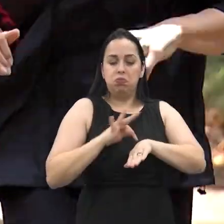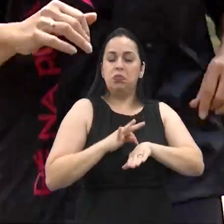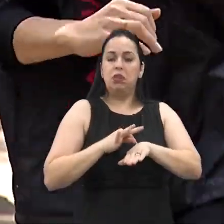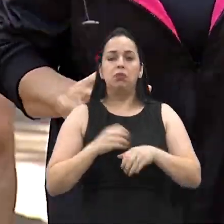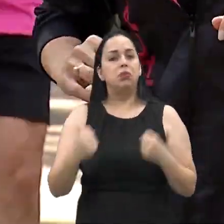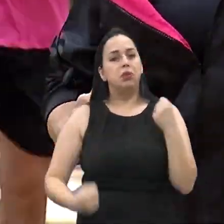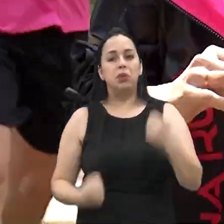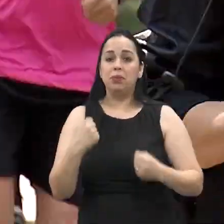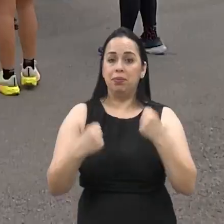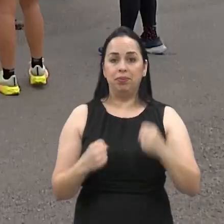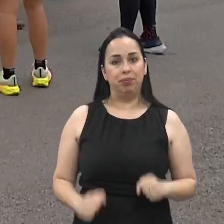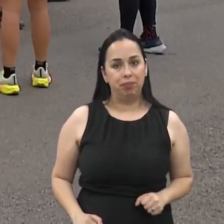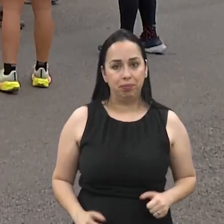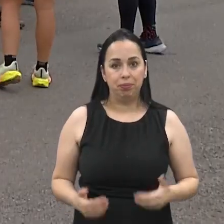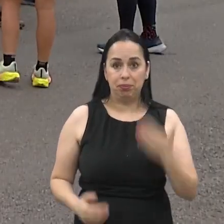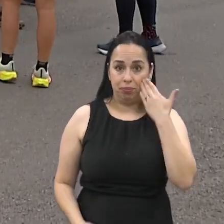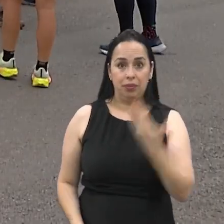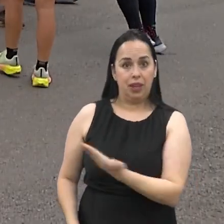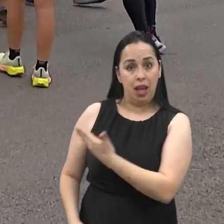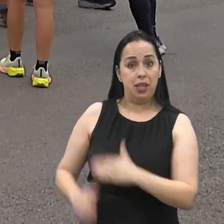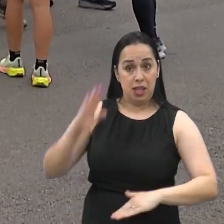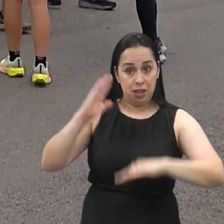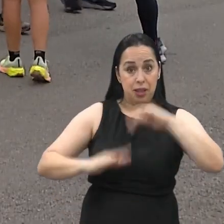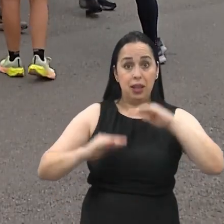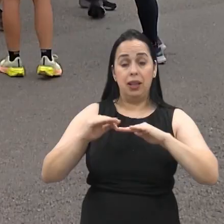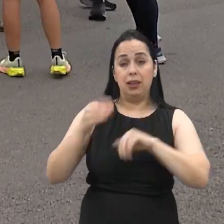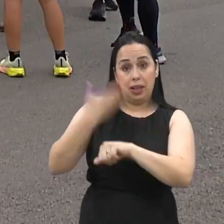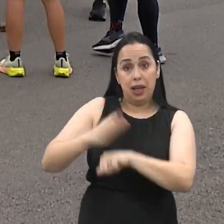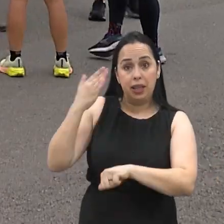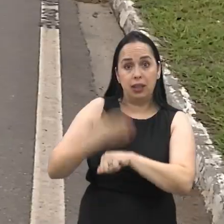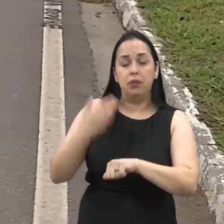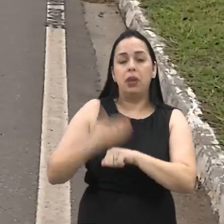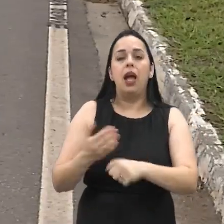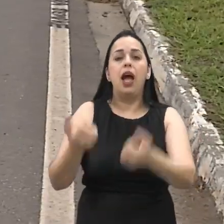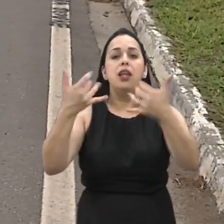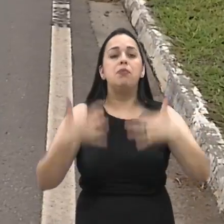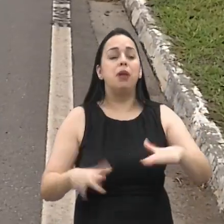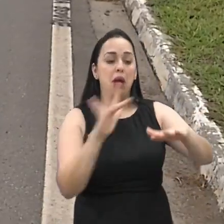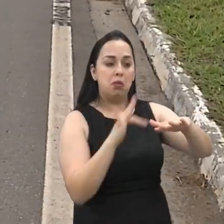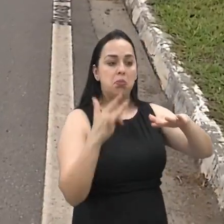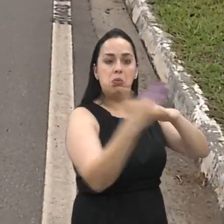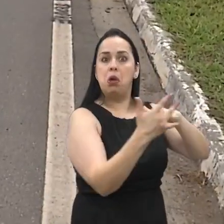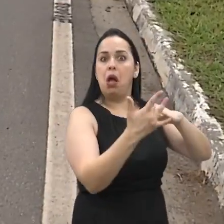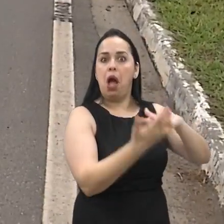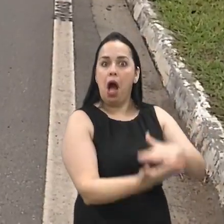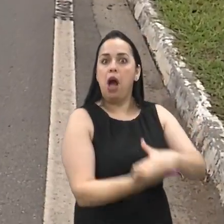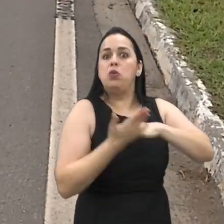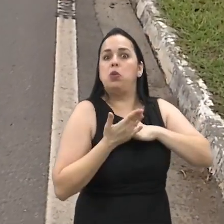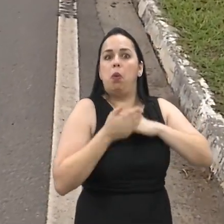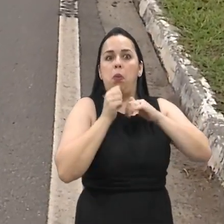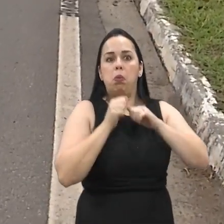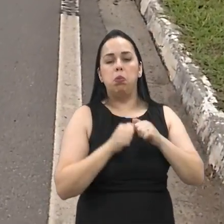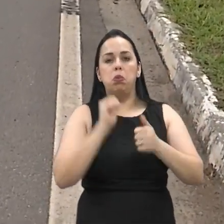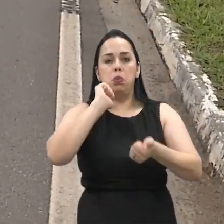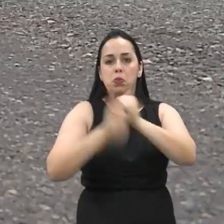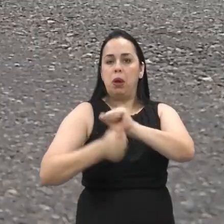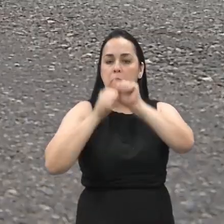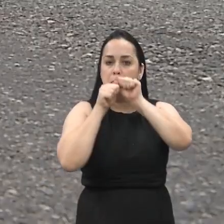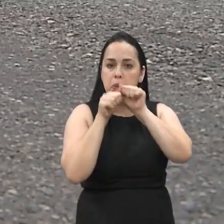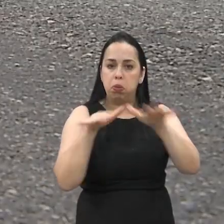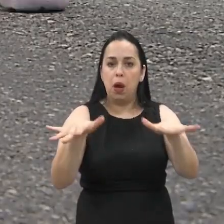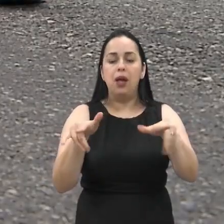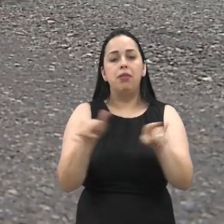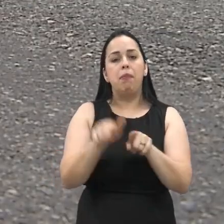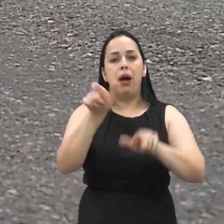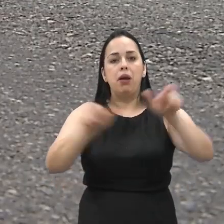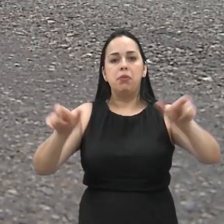ter disposição. Esta treinadora conta que as redes sociais foram essenciais na disseminação do esporte e no